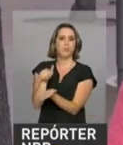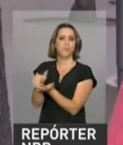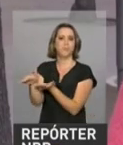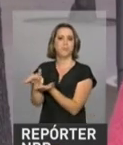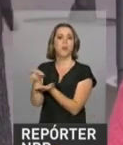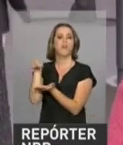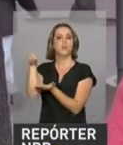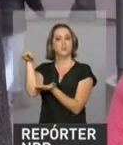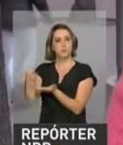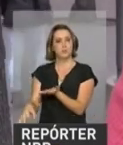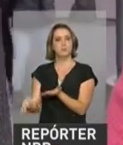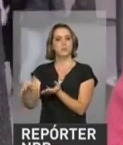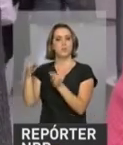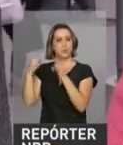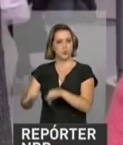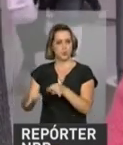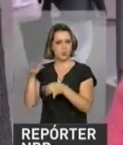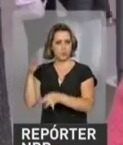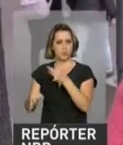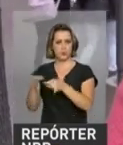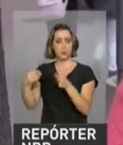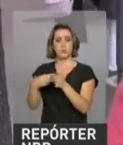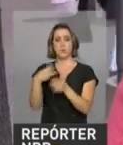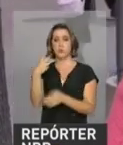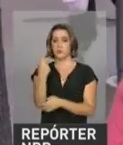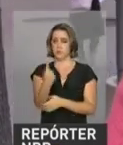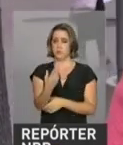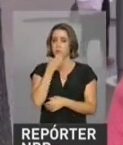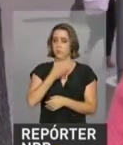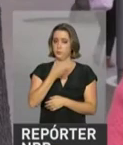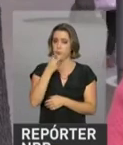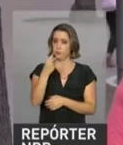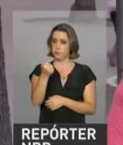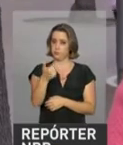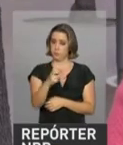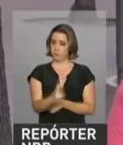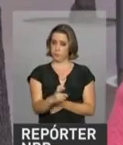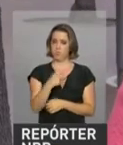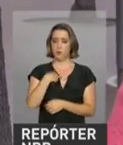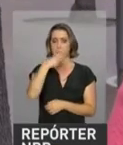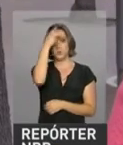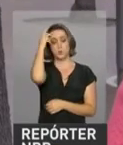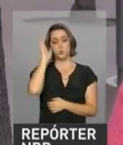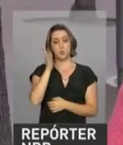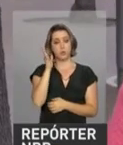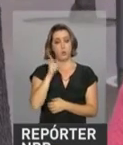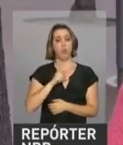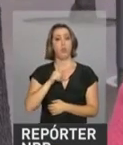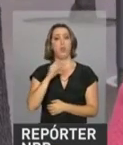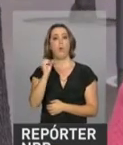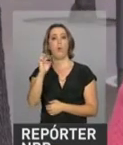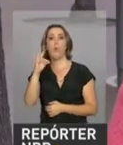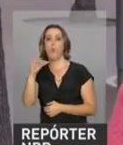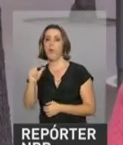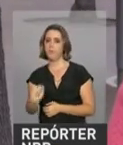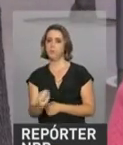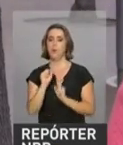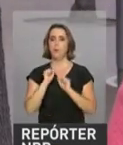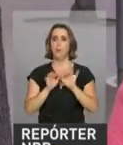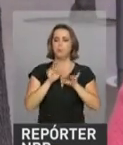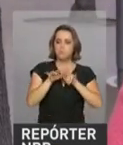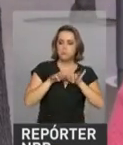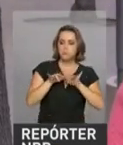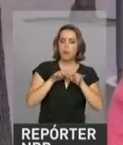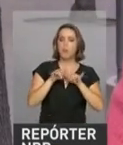justa causa até 31 de dezembro de 2015. Quem já é cliente da Caixa Econômica Federal pode fazer o cadastro no site